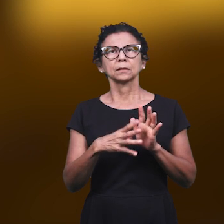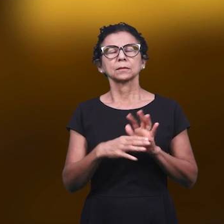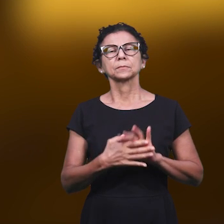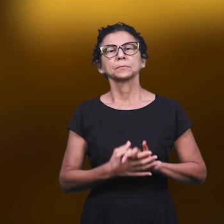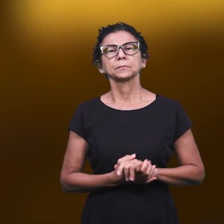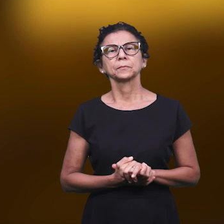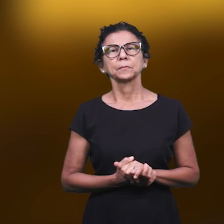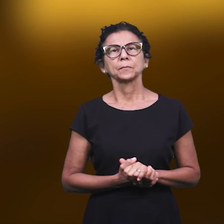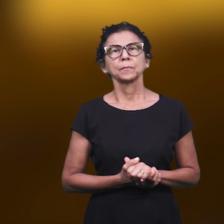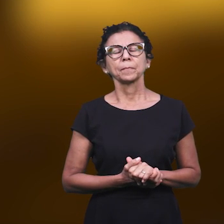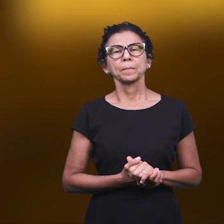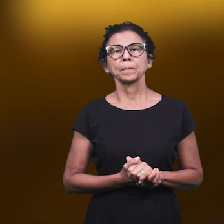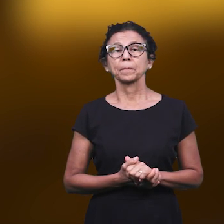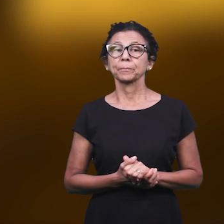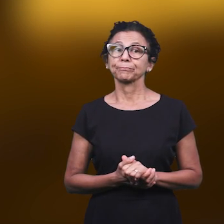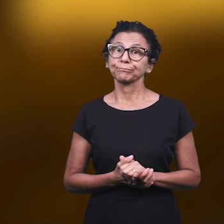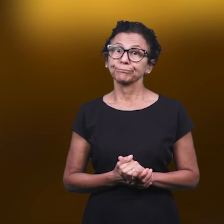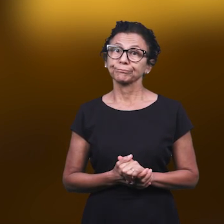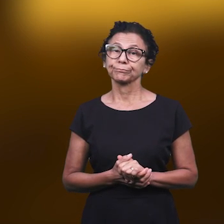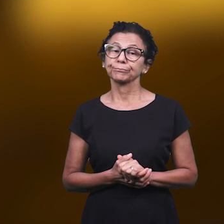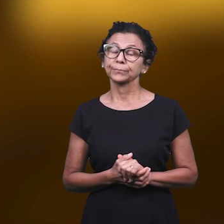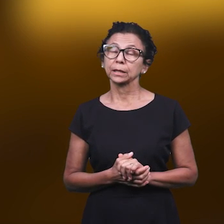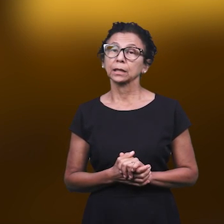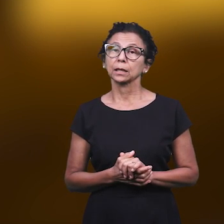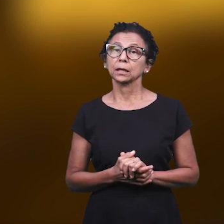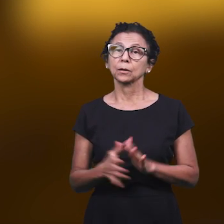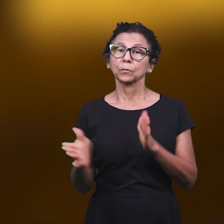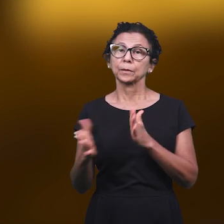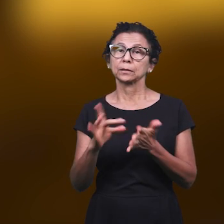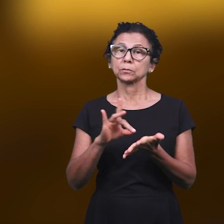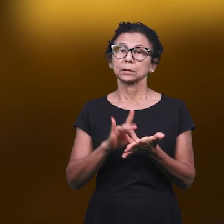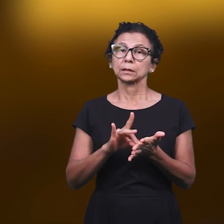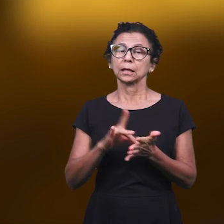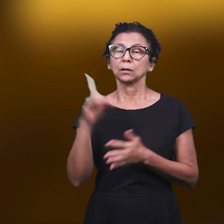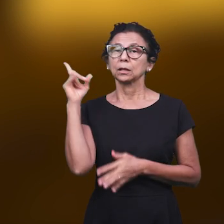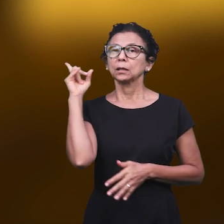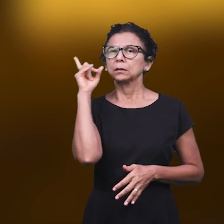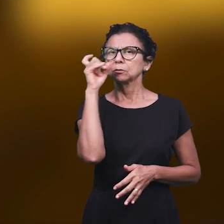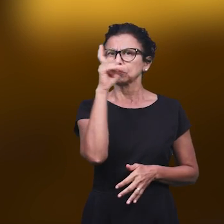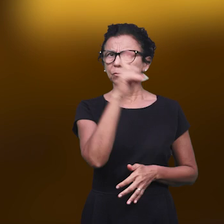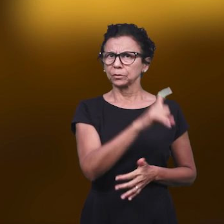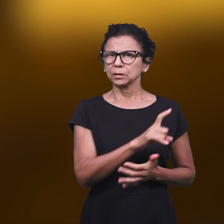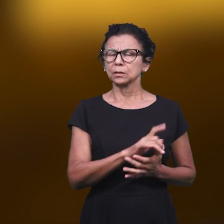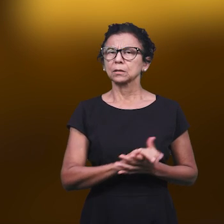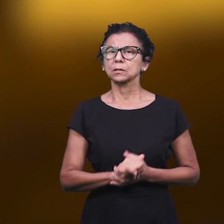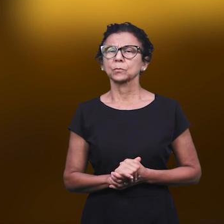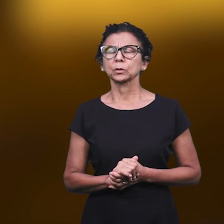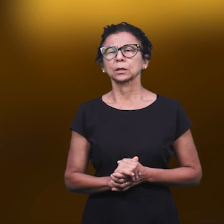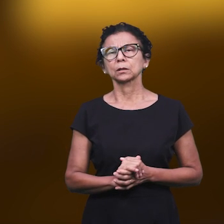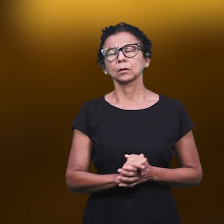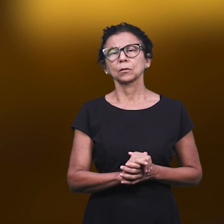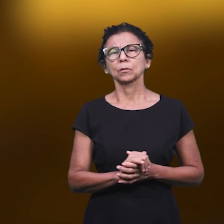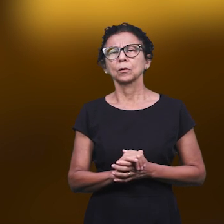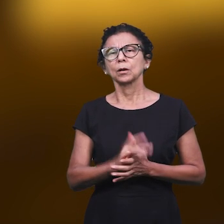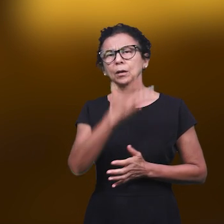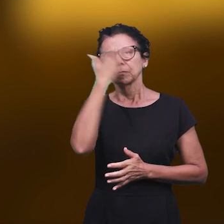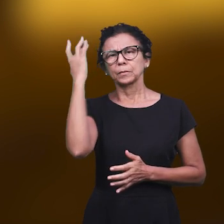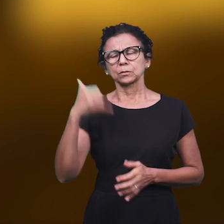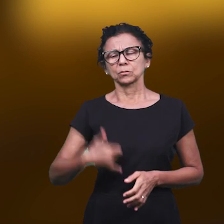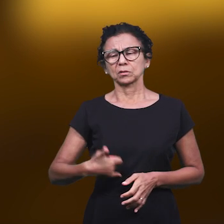porém, isso, que nos últimos dias sobrevirão tempos trabalhosos, porque haverá homens amantes de si